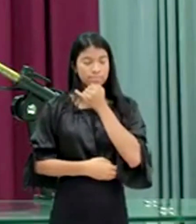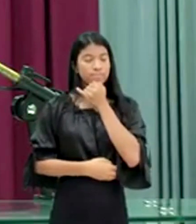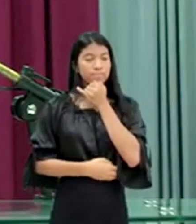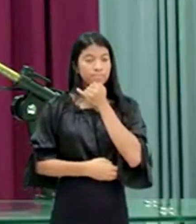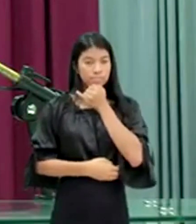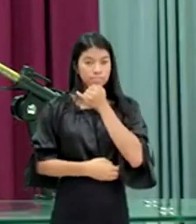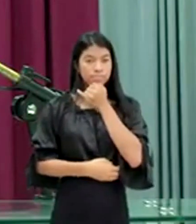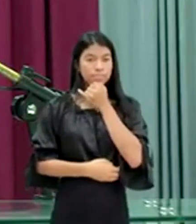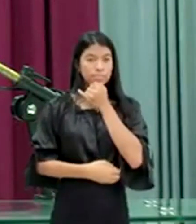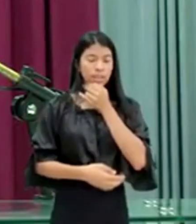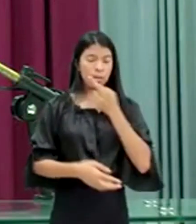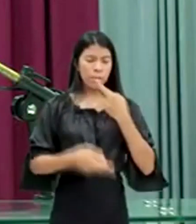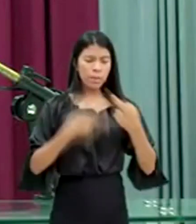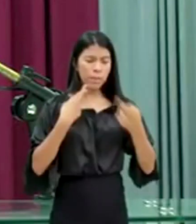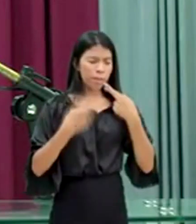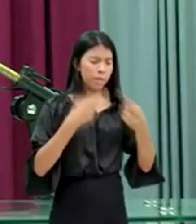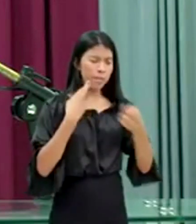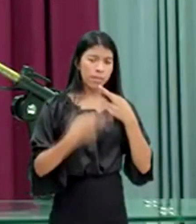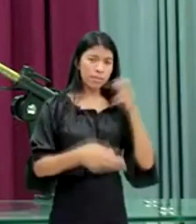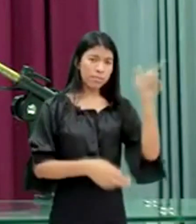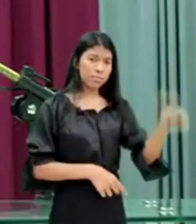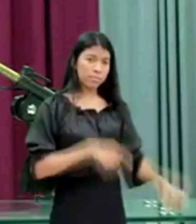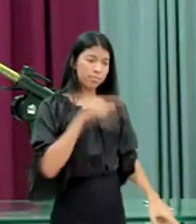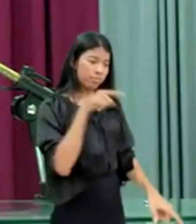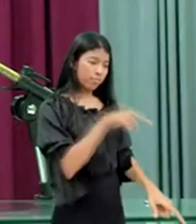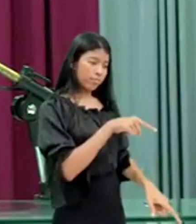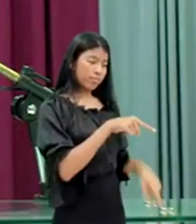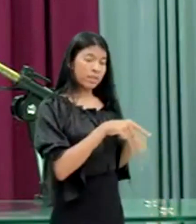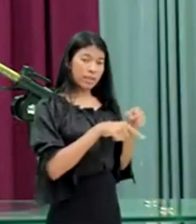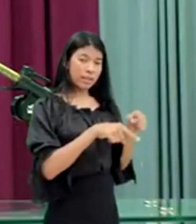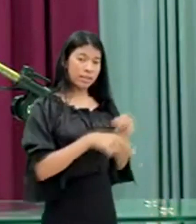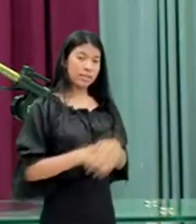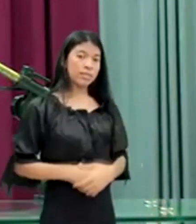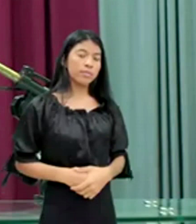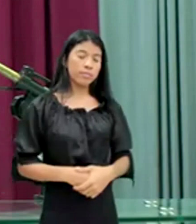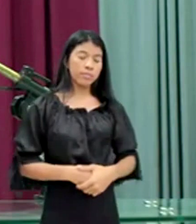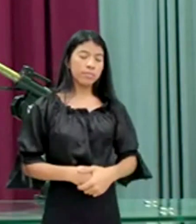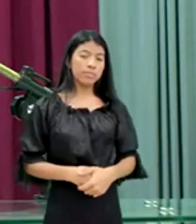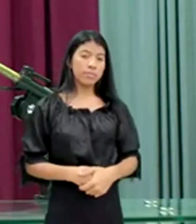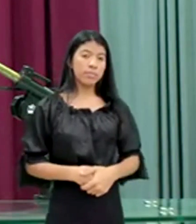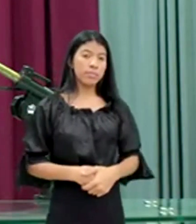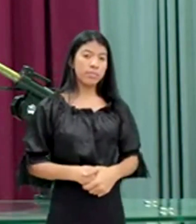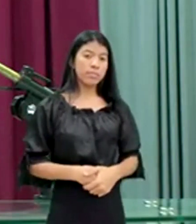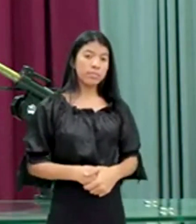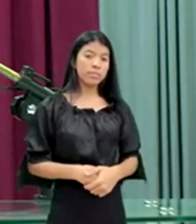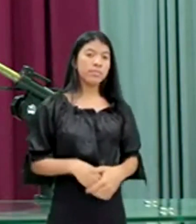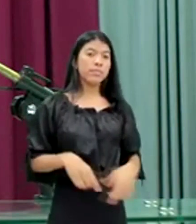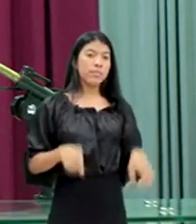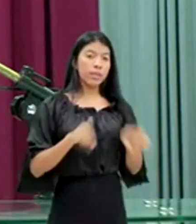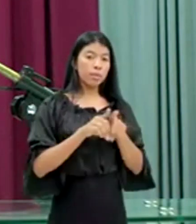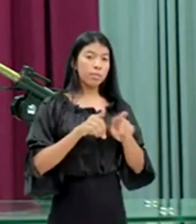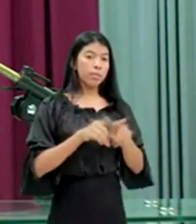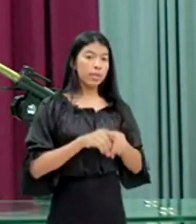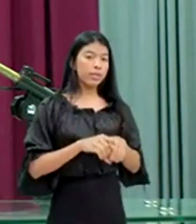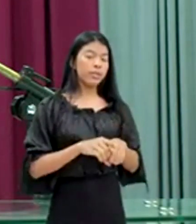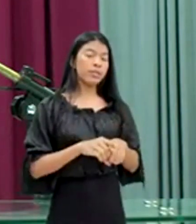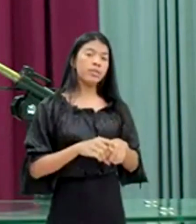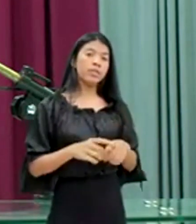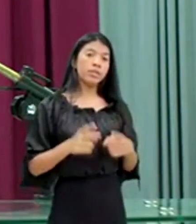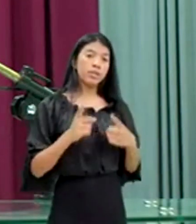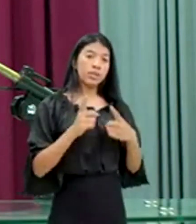E reclamavam de Moisés e de Arão, e de Josué e de Calebe,